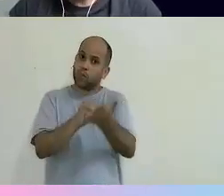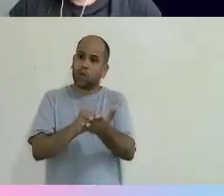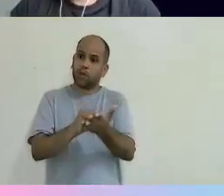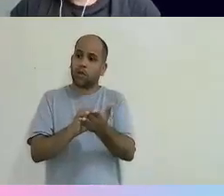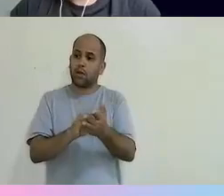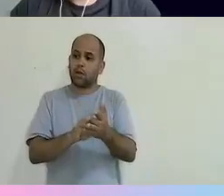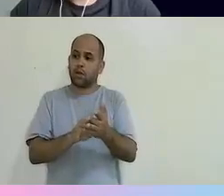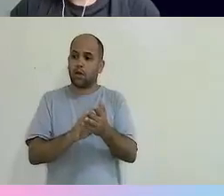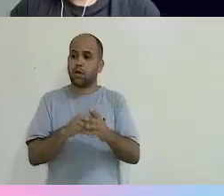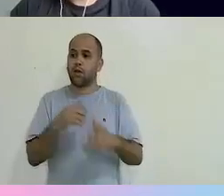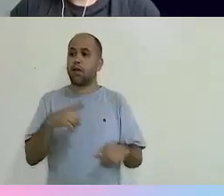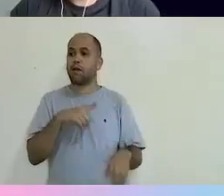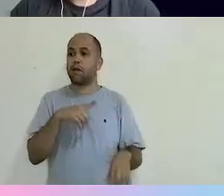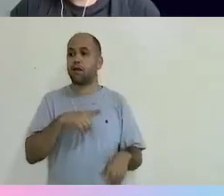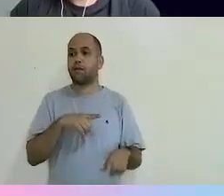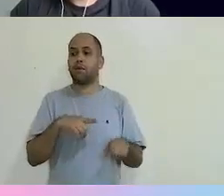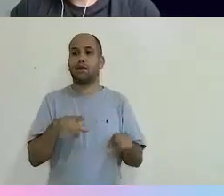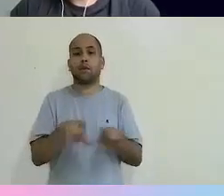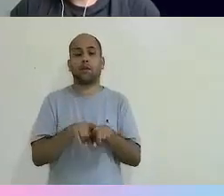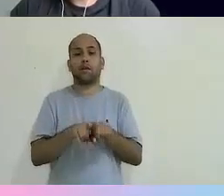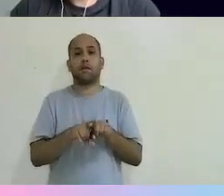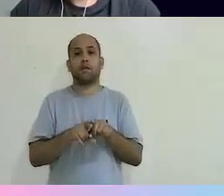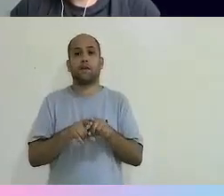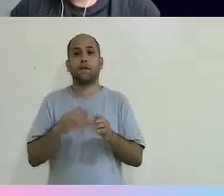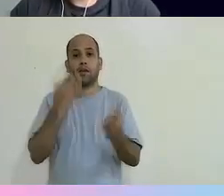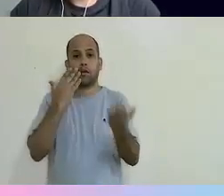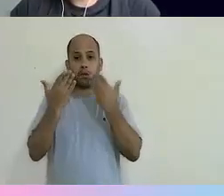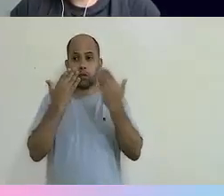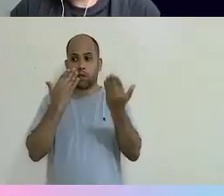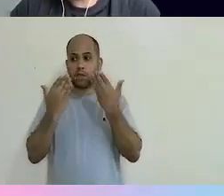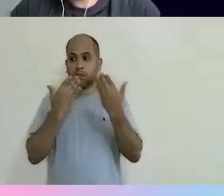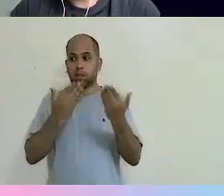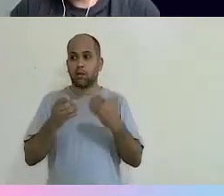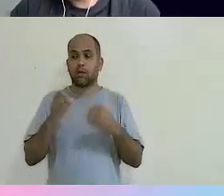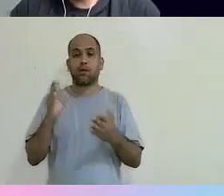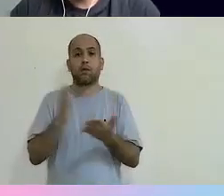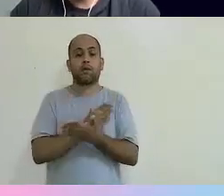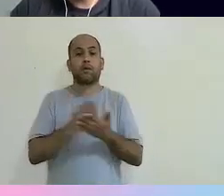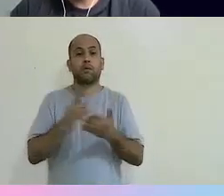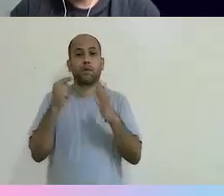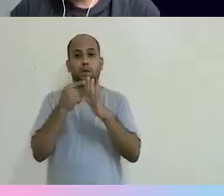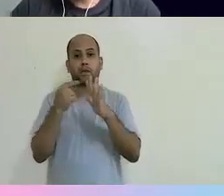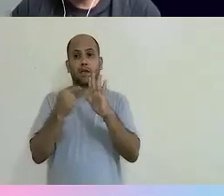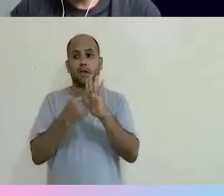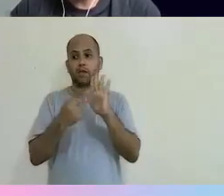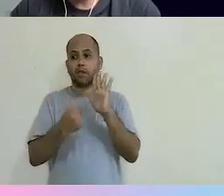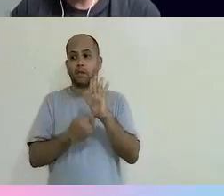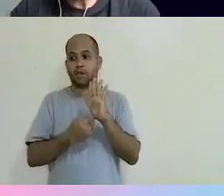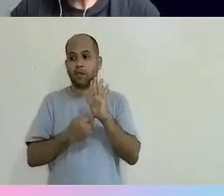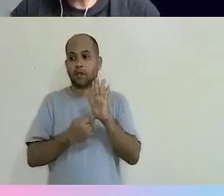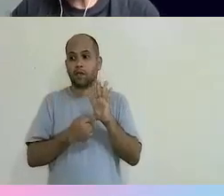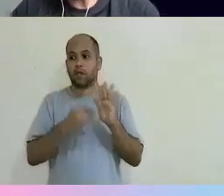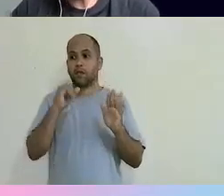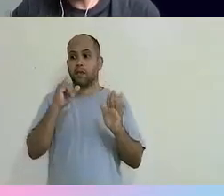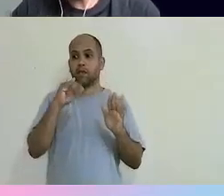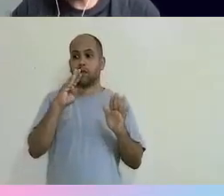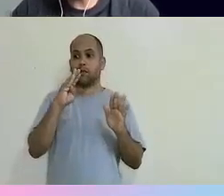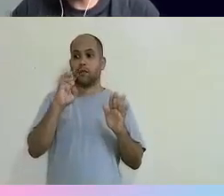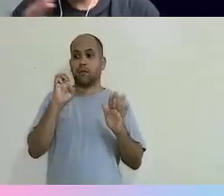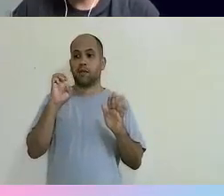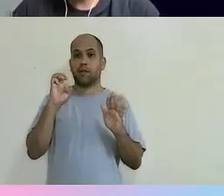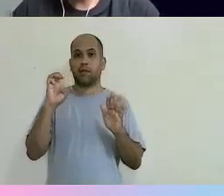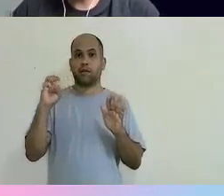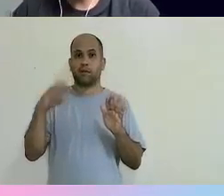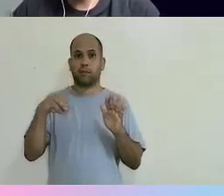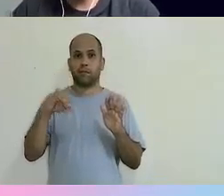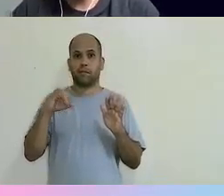faço até um paralelo com um pouco de algumas características que a gente fala bastante do IBMista, né? O IBMista é a pessoa que trabalha na IBM, a